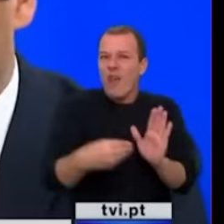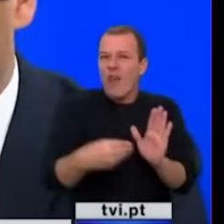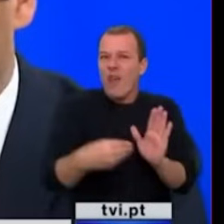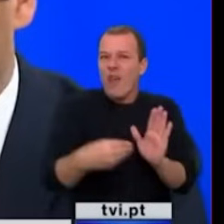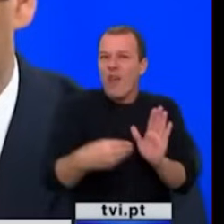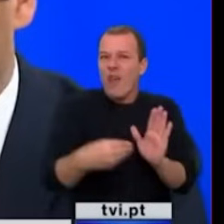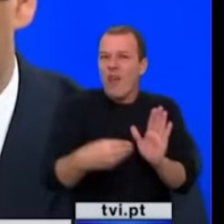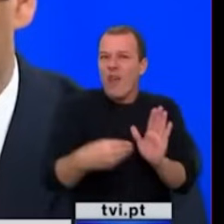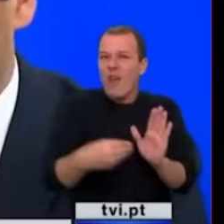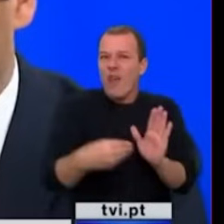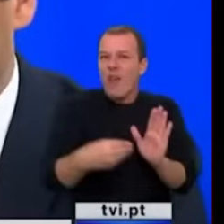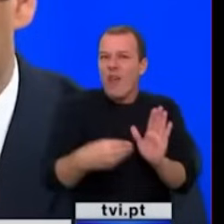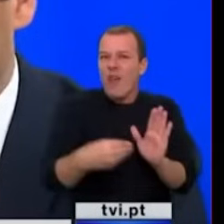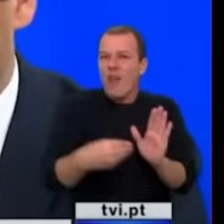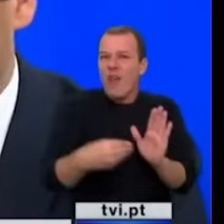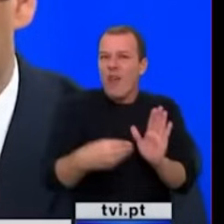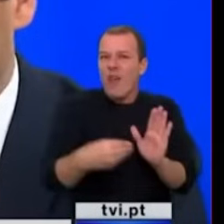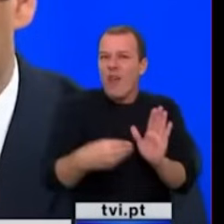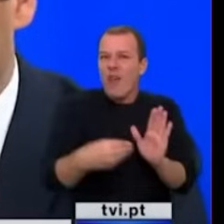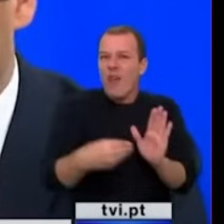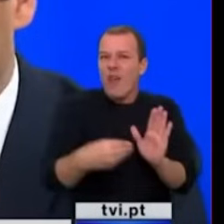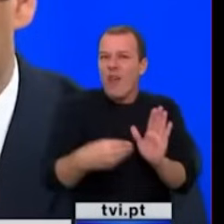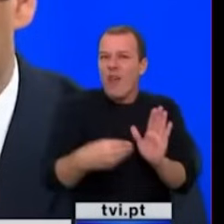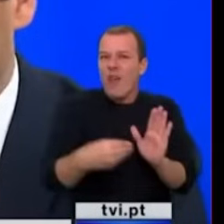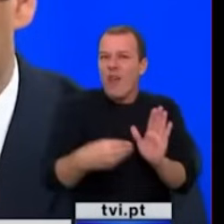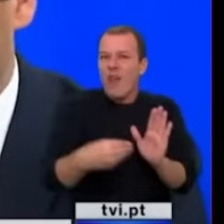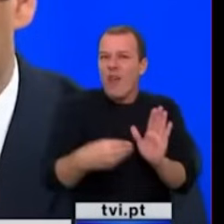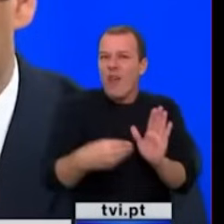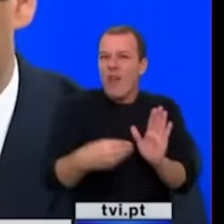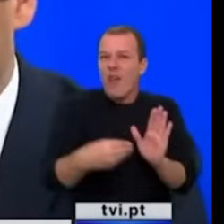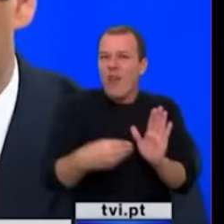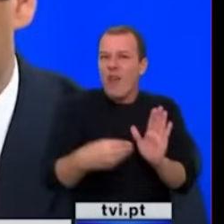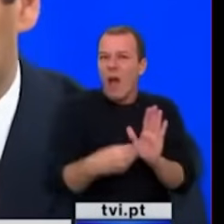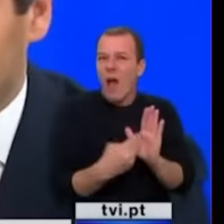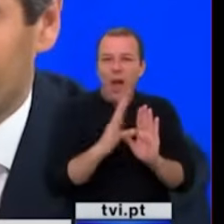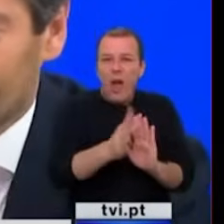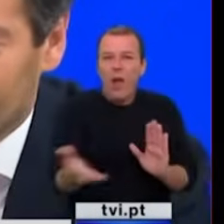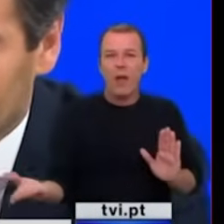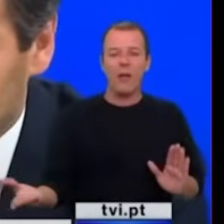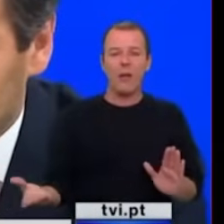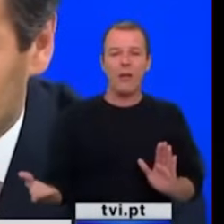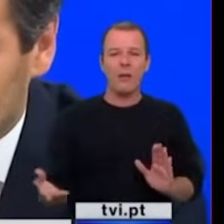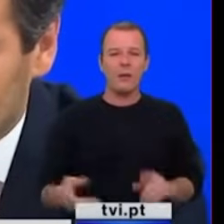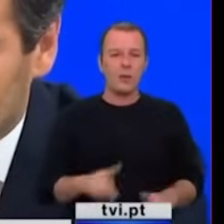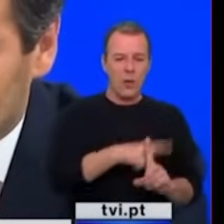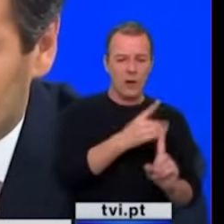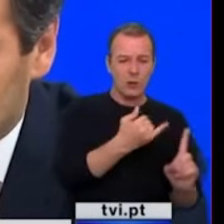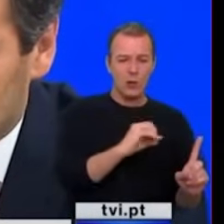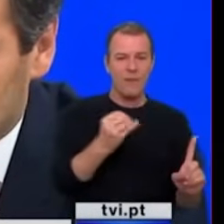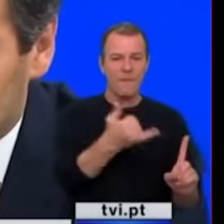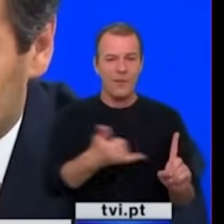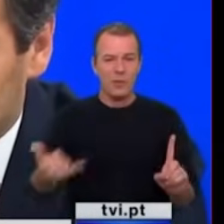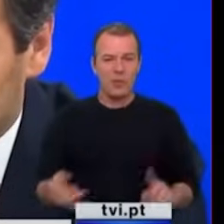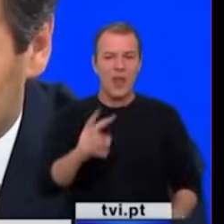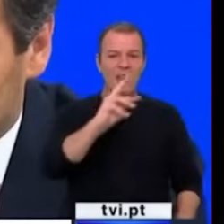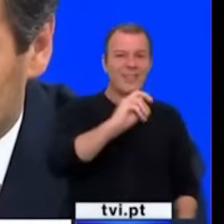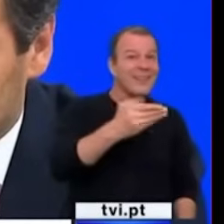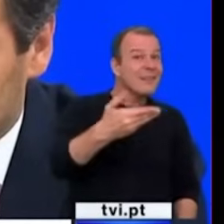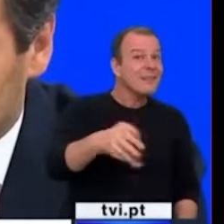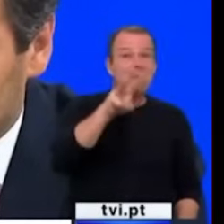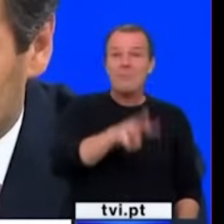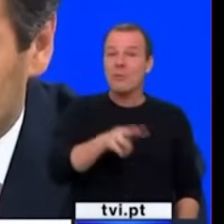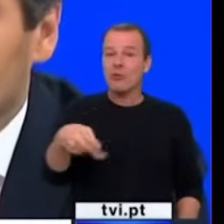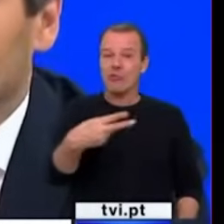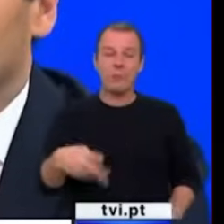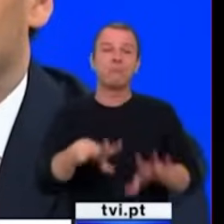por por não representar toda a gente não é ou não representar os partidos todos e é um bocado um bocado por aí foram foram arrestados 37 milhões de